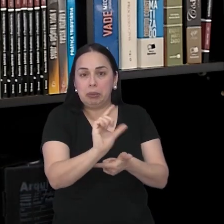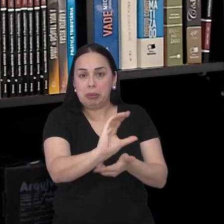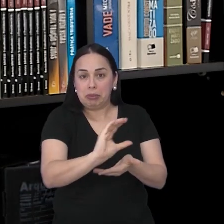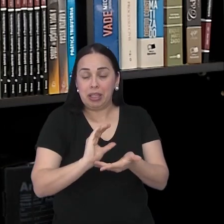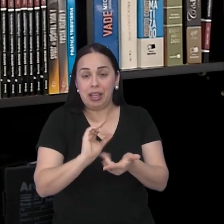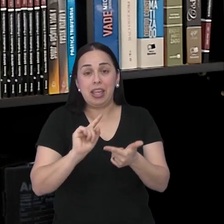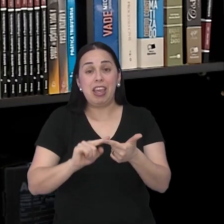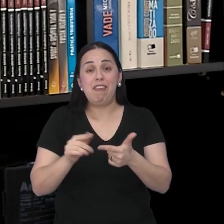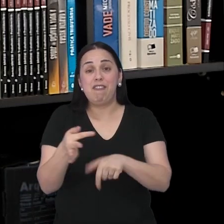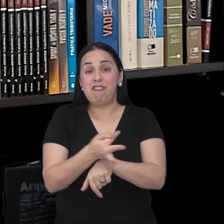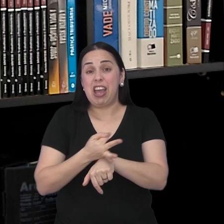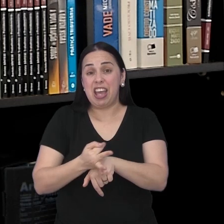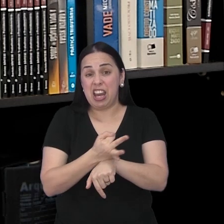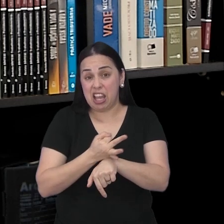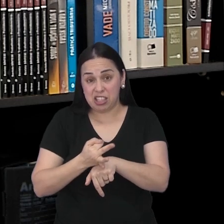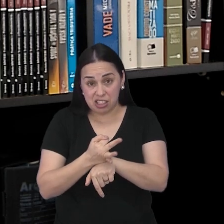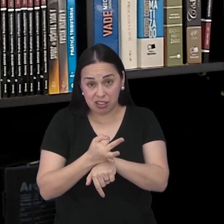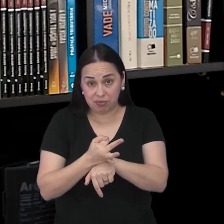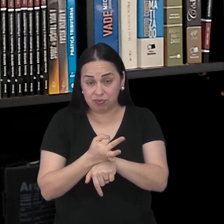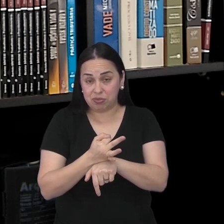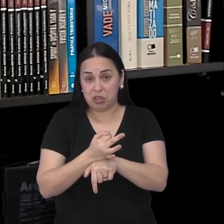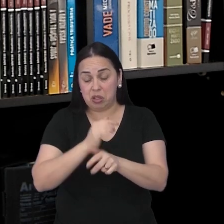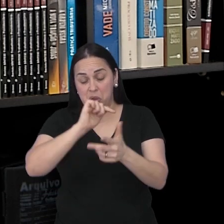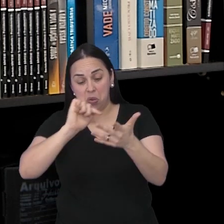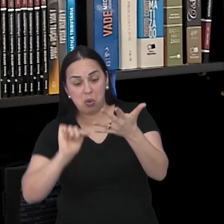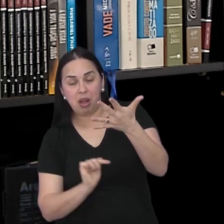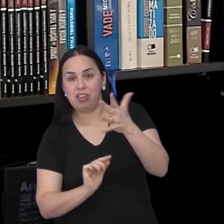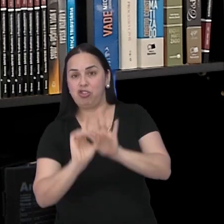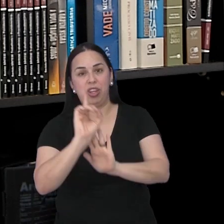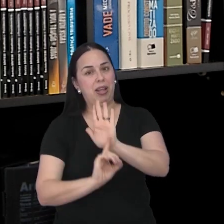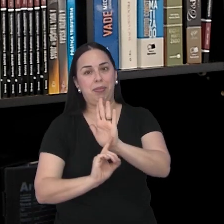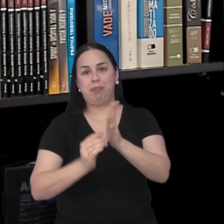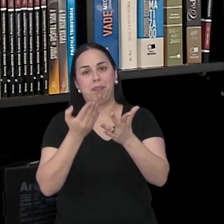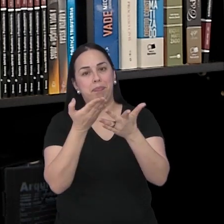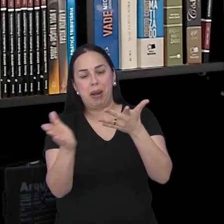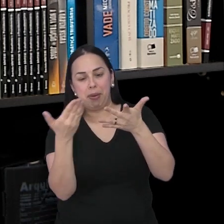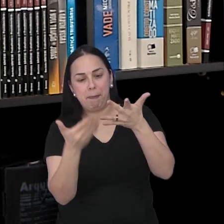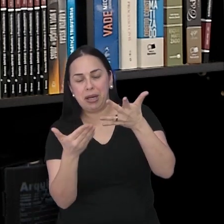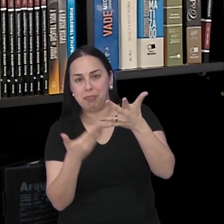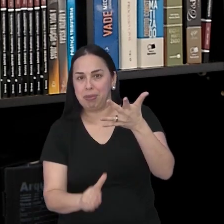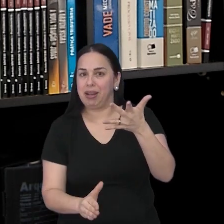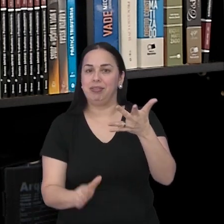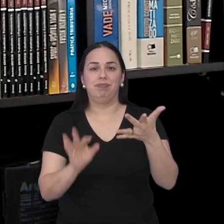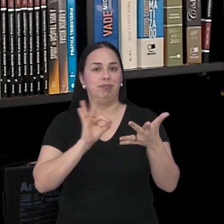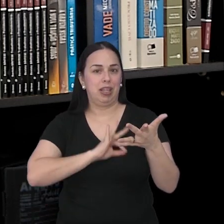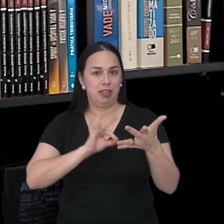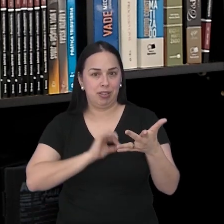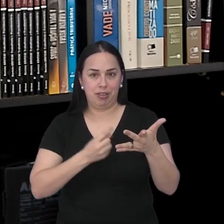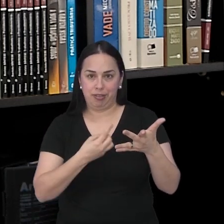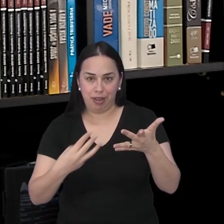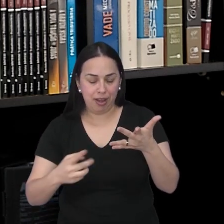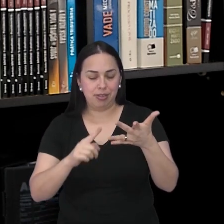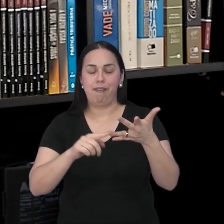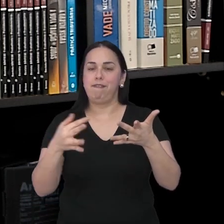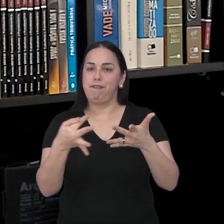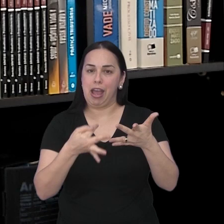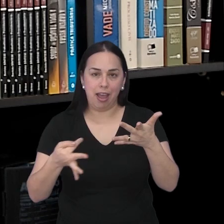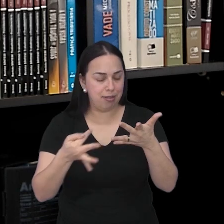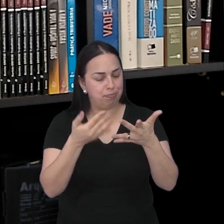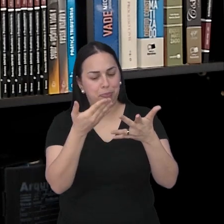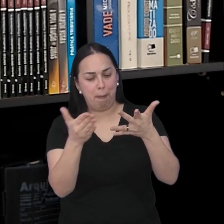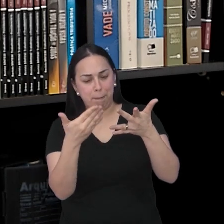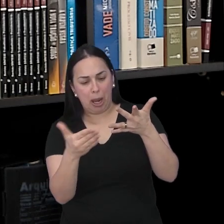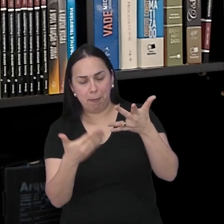aqueles dias que você trabalhou, e férias que estiverem vencidas. O resto, perde-se tudo. Perde-se o